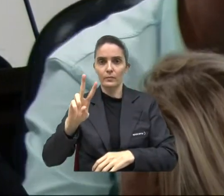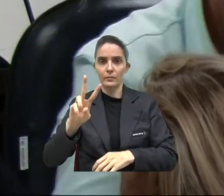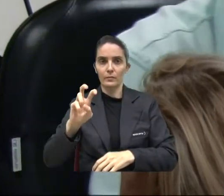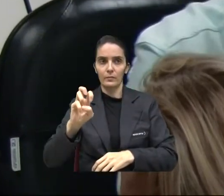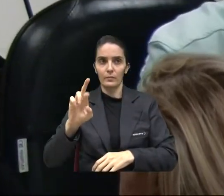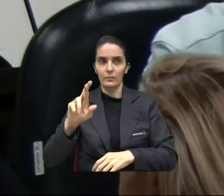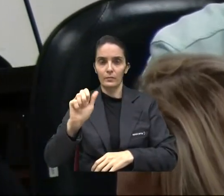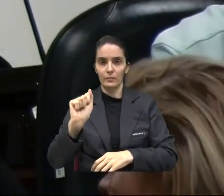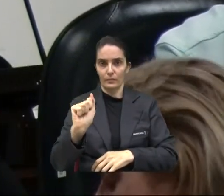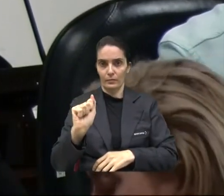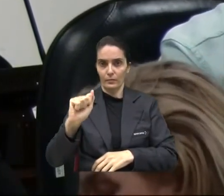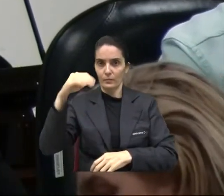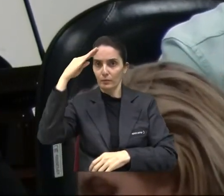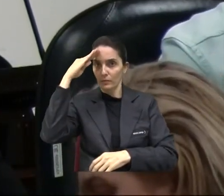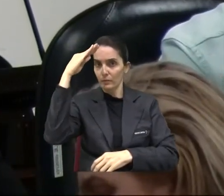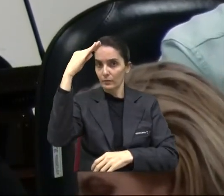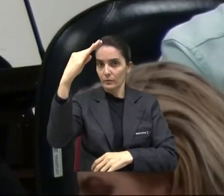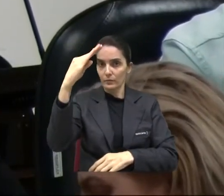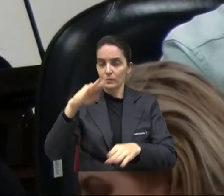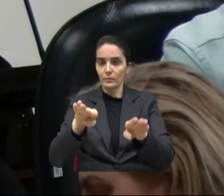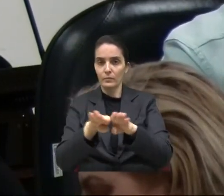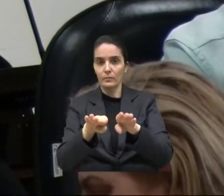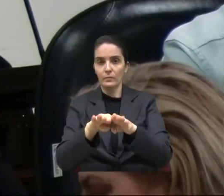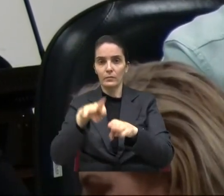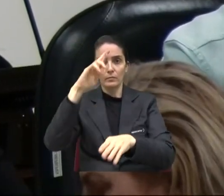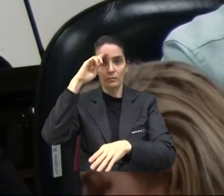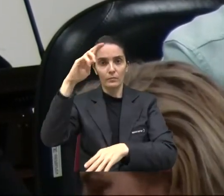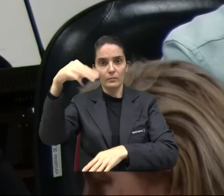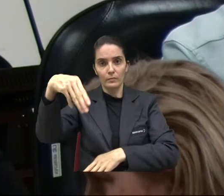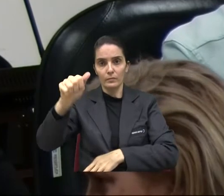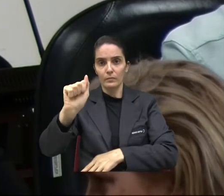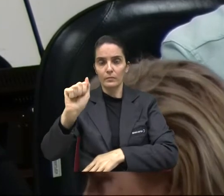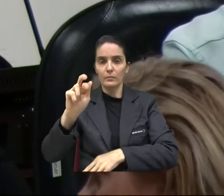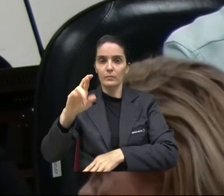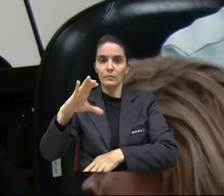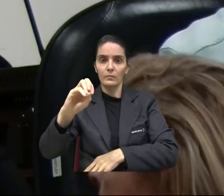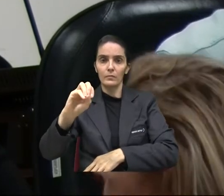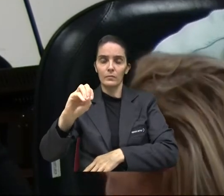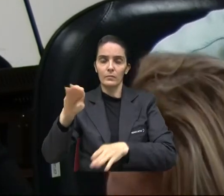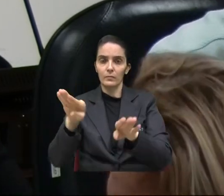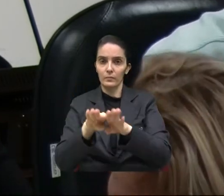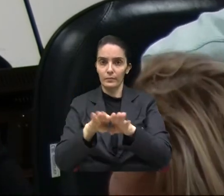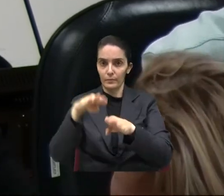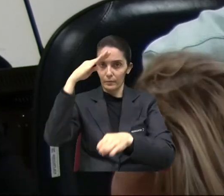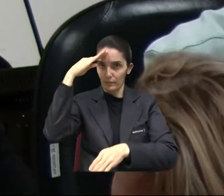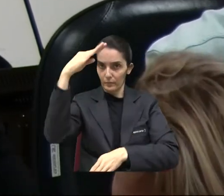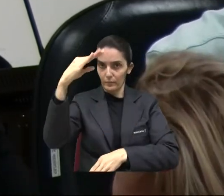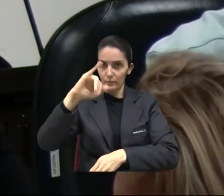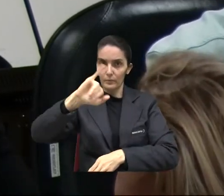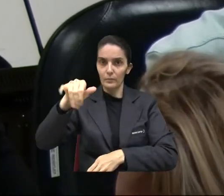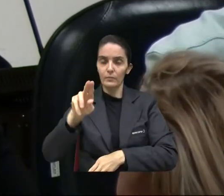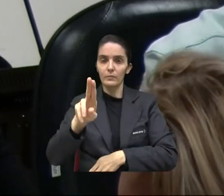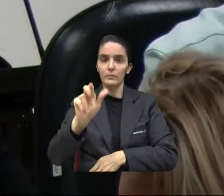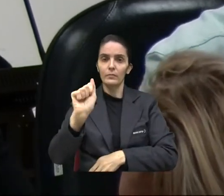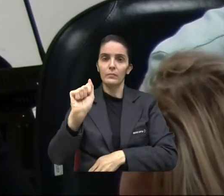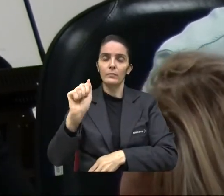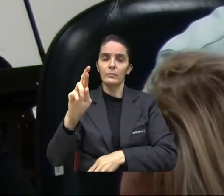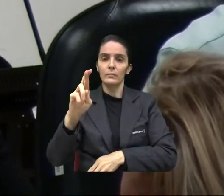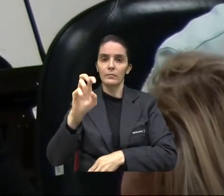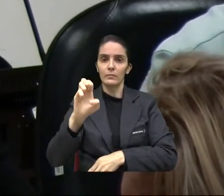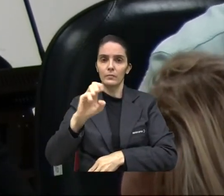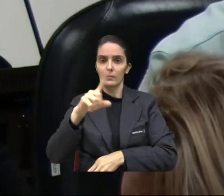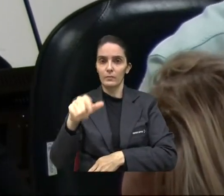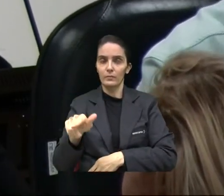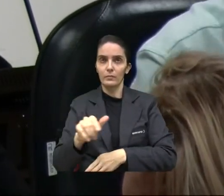sob a direção do comandante Márcio Silveira e também o comandante Juarez. Na oportunidade,